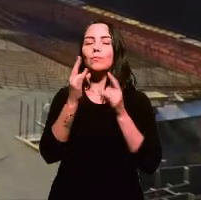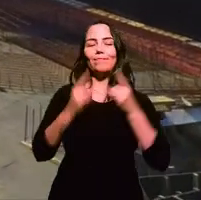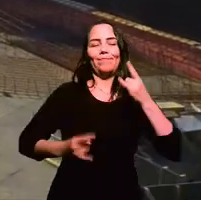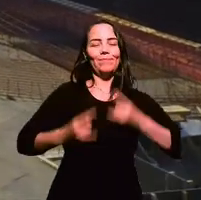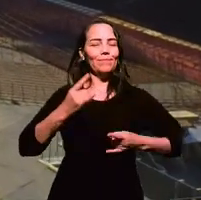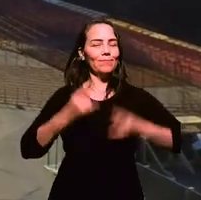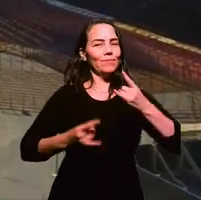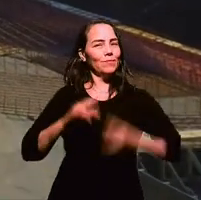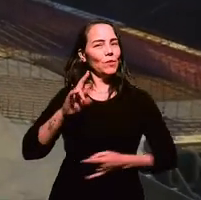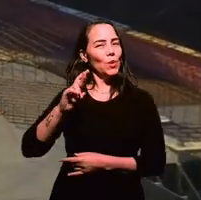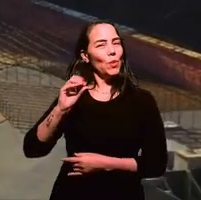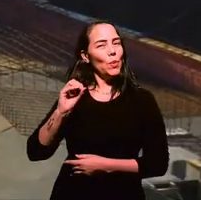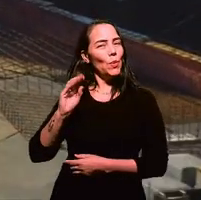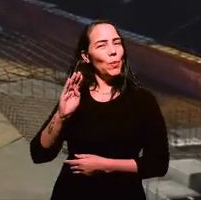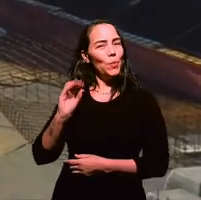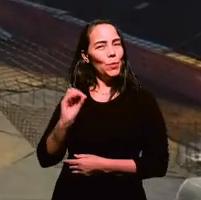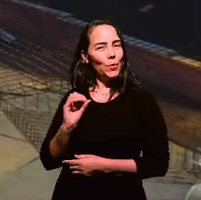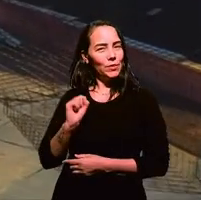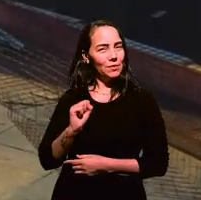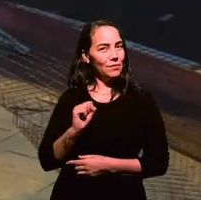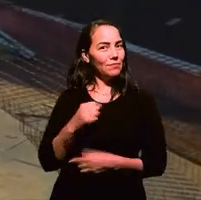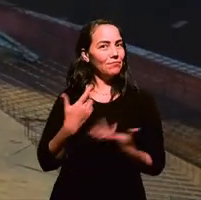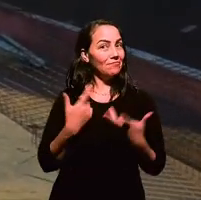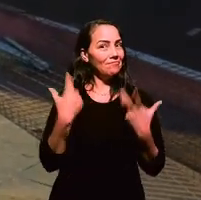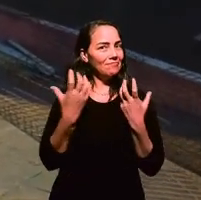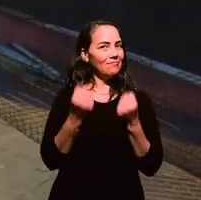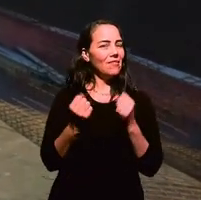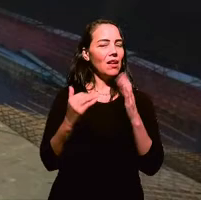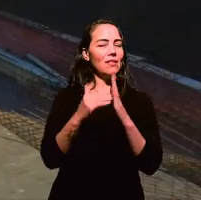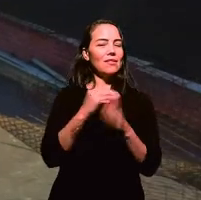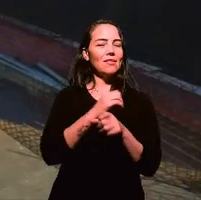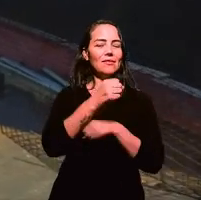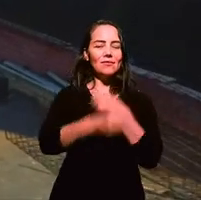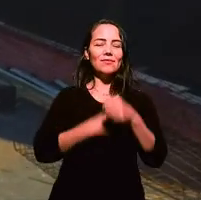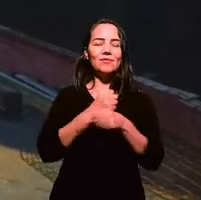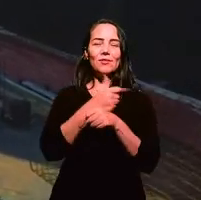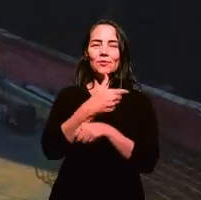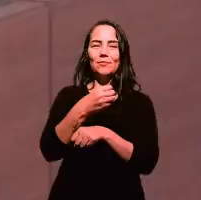a quarta fase agora, que a gente quer concluir até 2023.